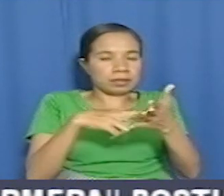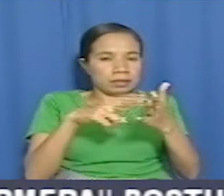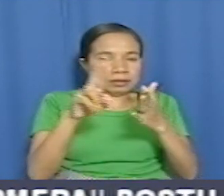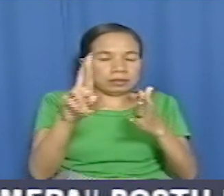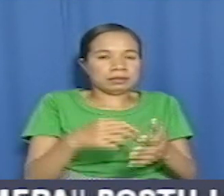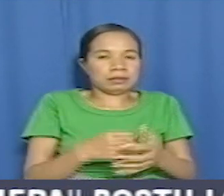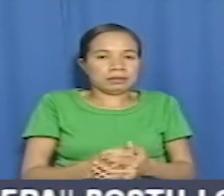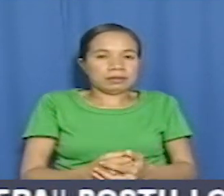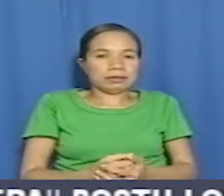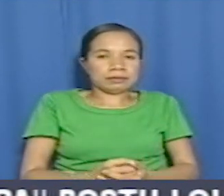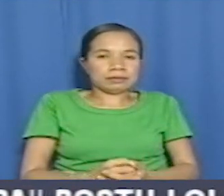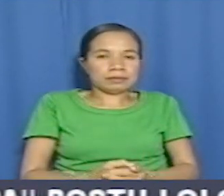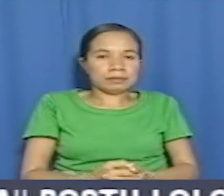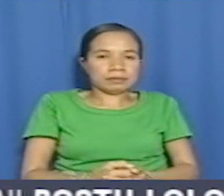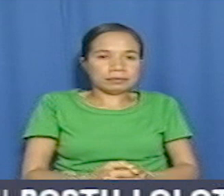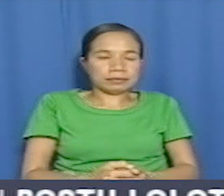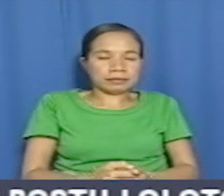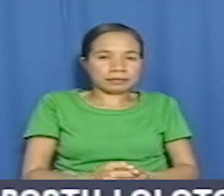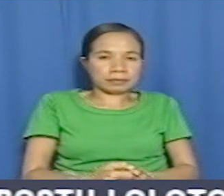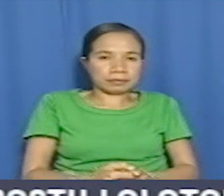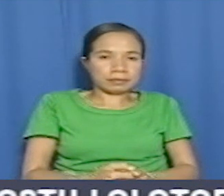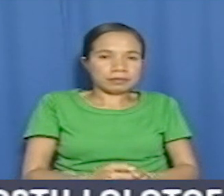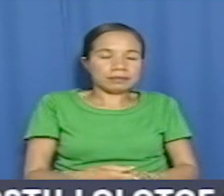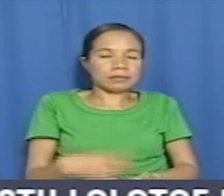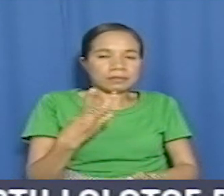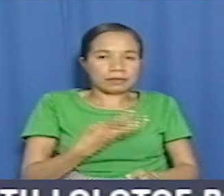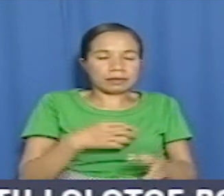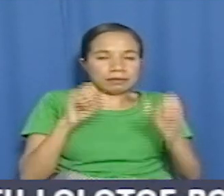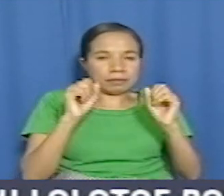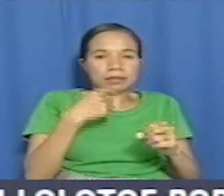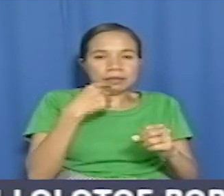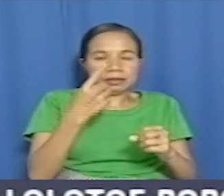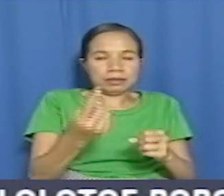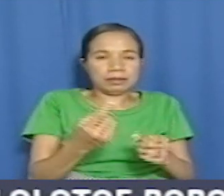846.356, mas registrado. Então, e trabalharia em conta que